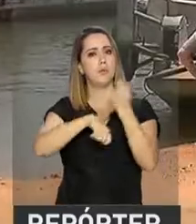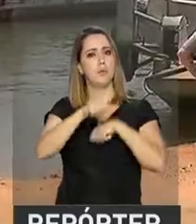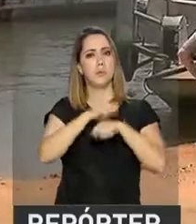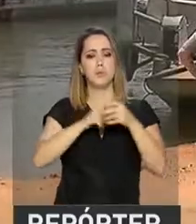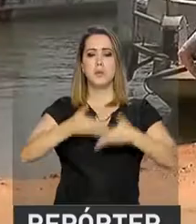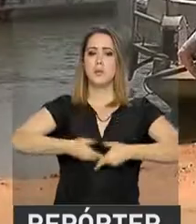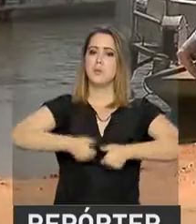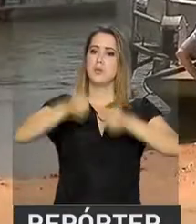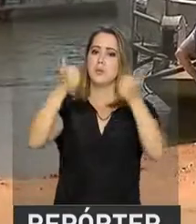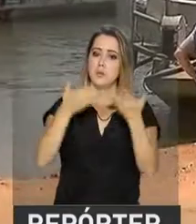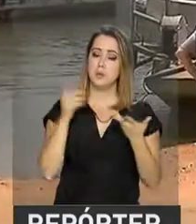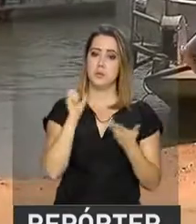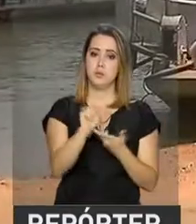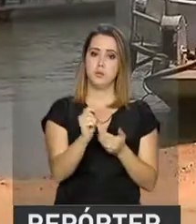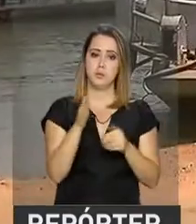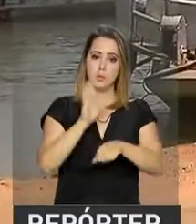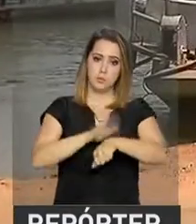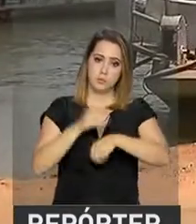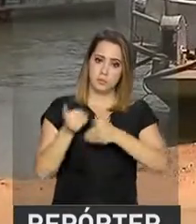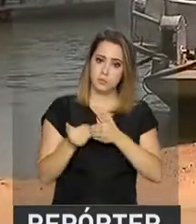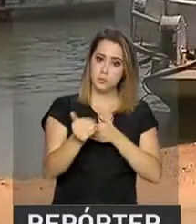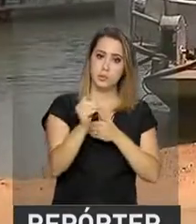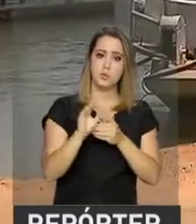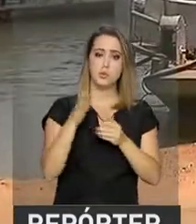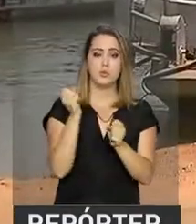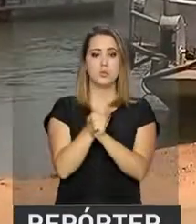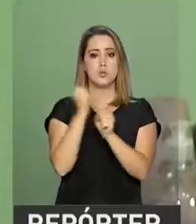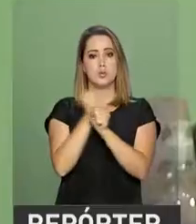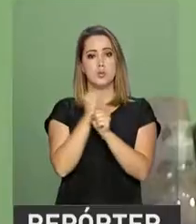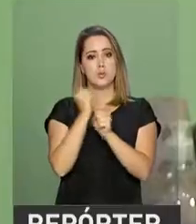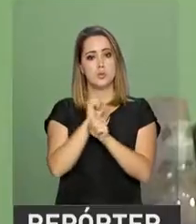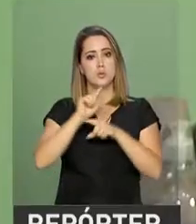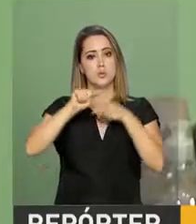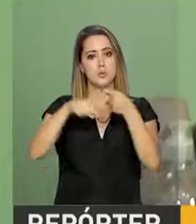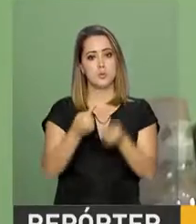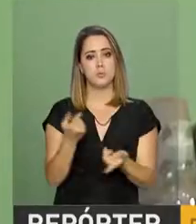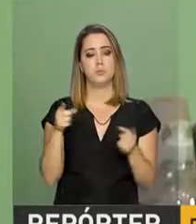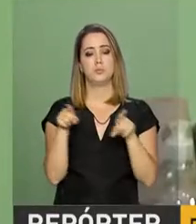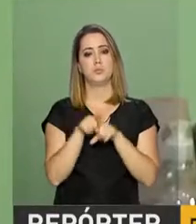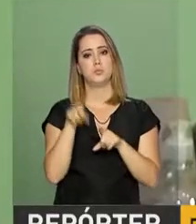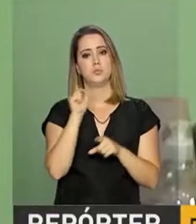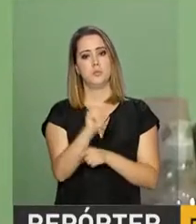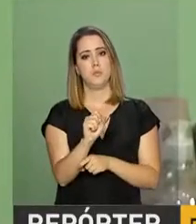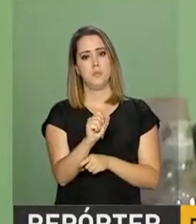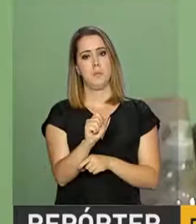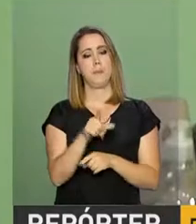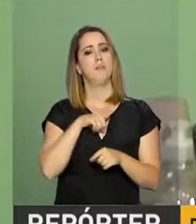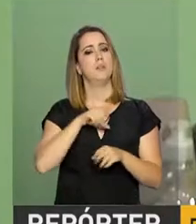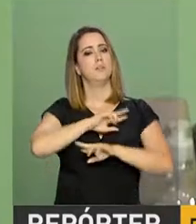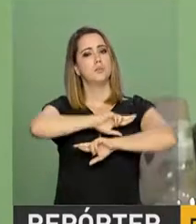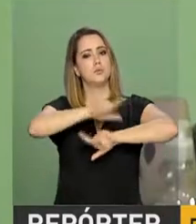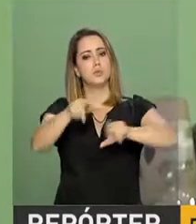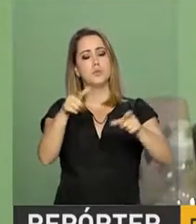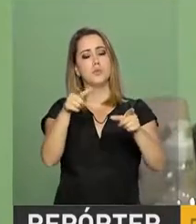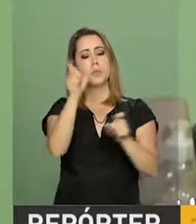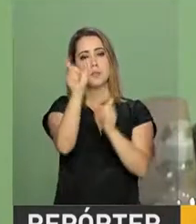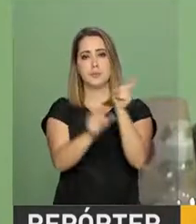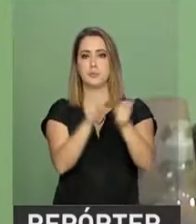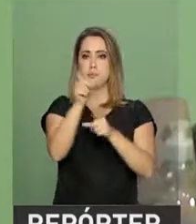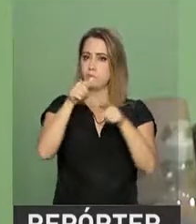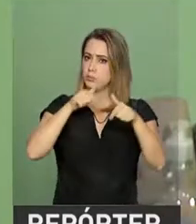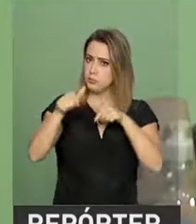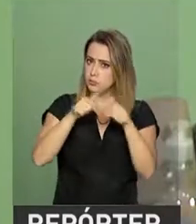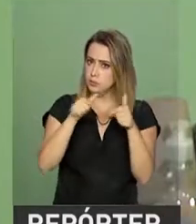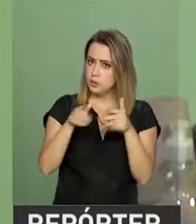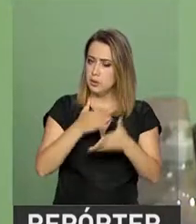novo fôlego durante e depois da construção vai ter muita muita gente trabalhando vai melhorar